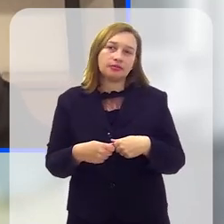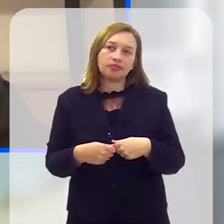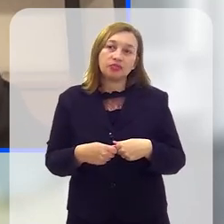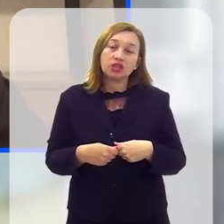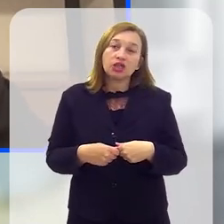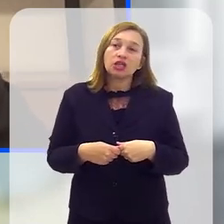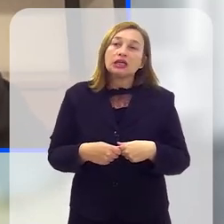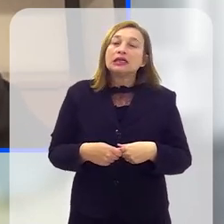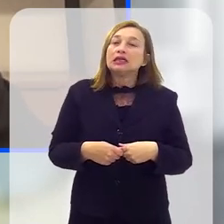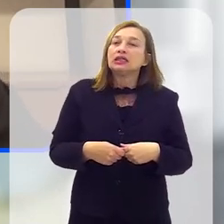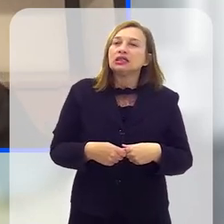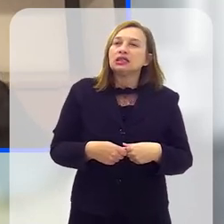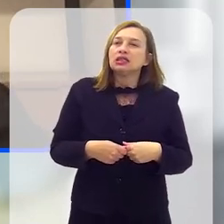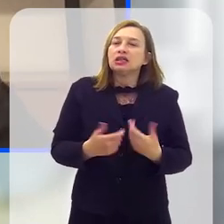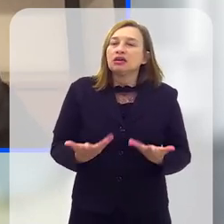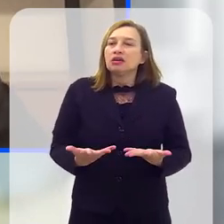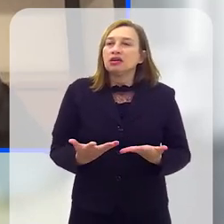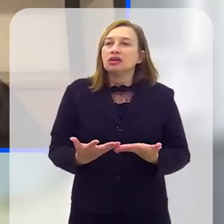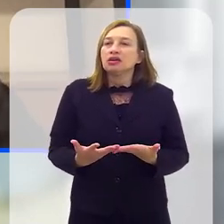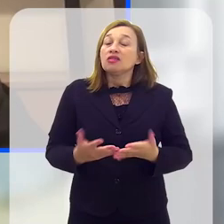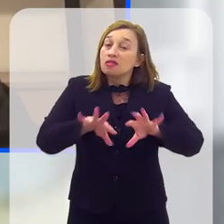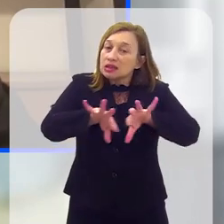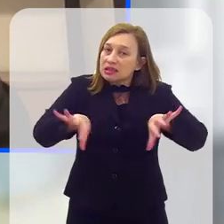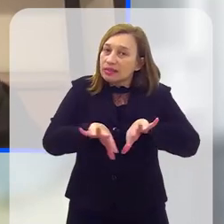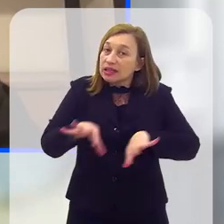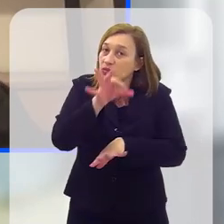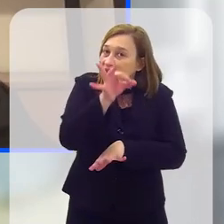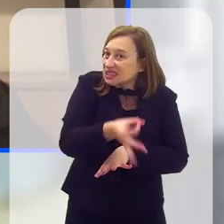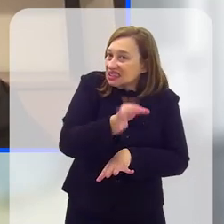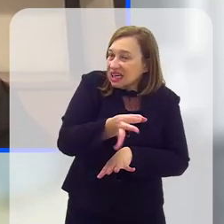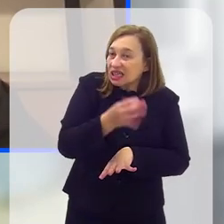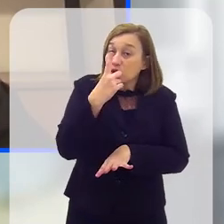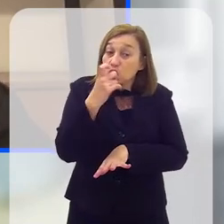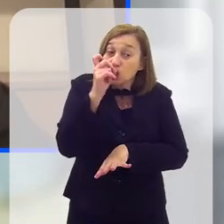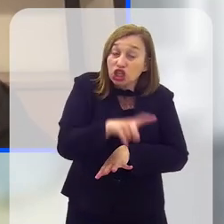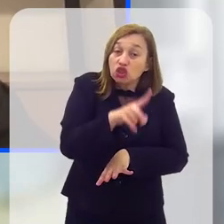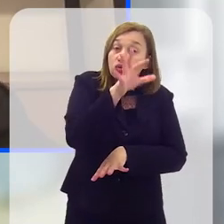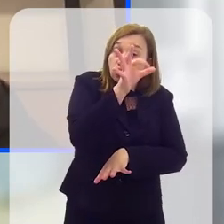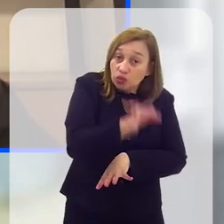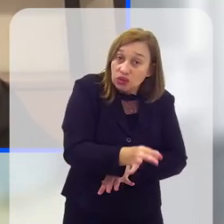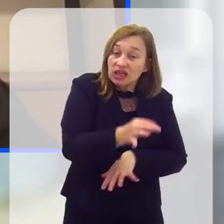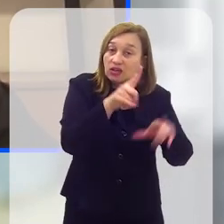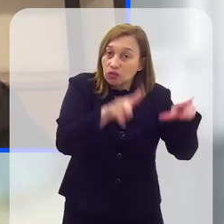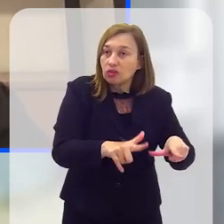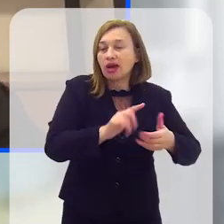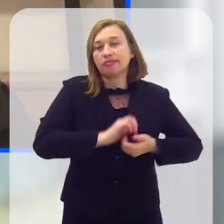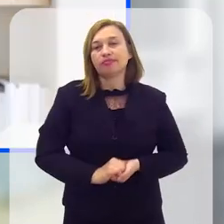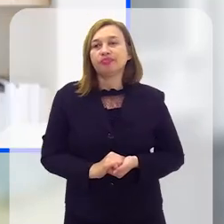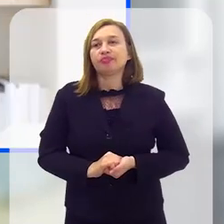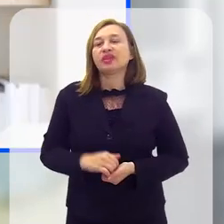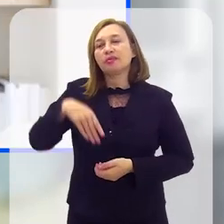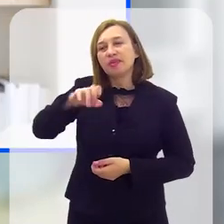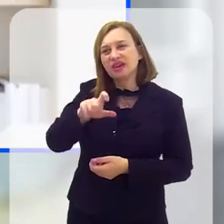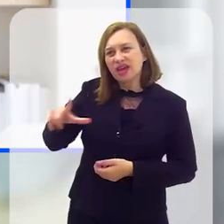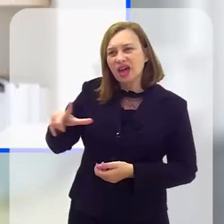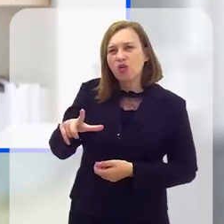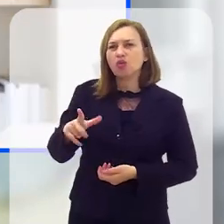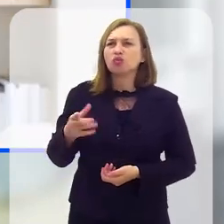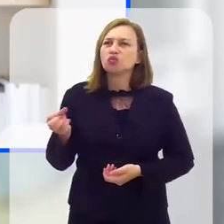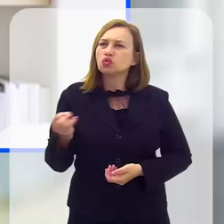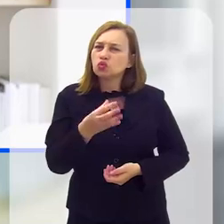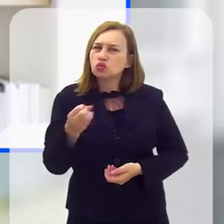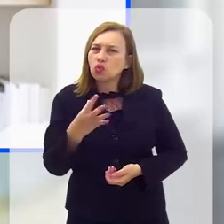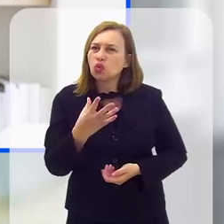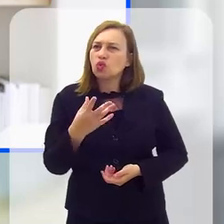da sociedade e que, com isso, faça a separação correta e jogue seu lixo de maneira correta. Miguel,